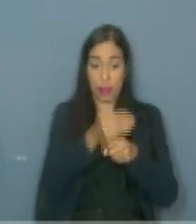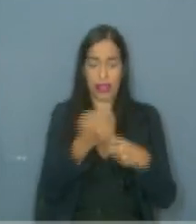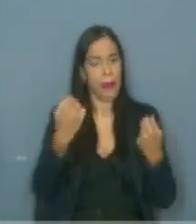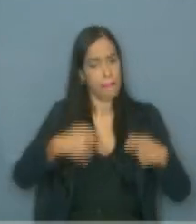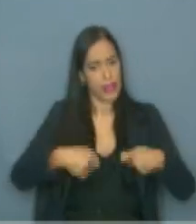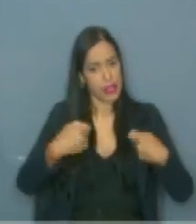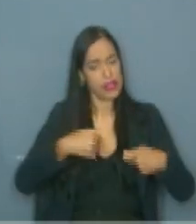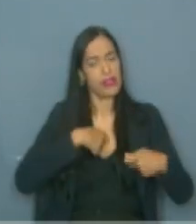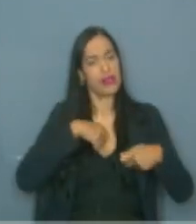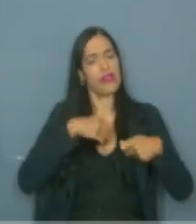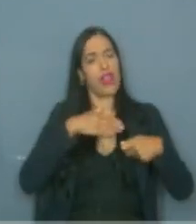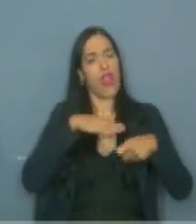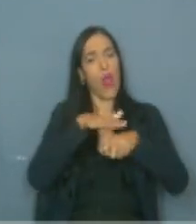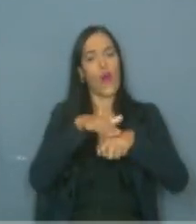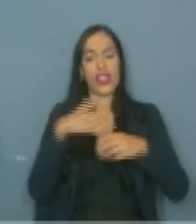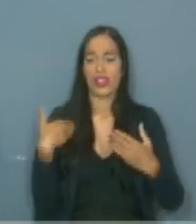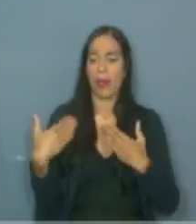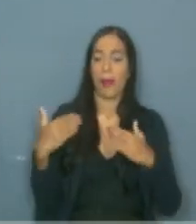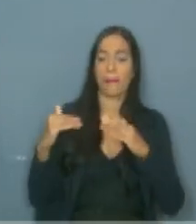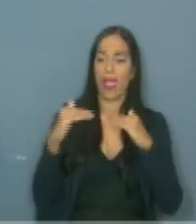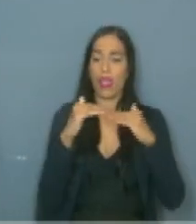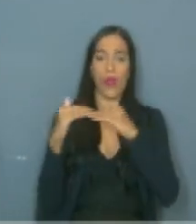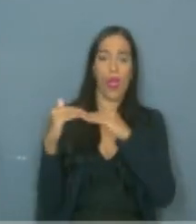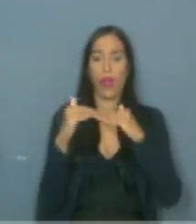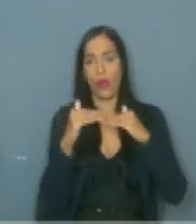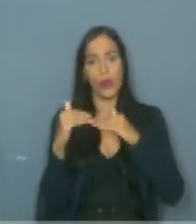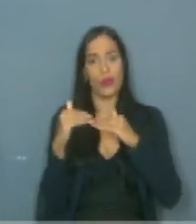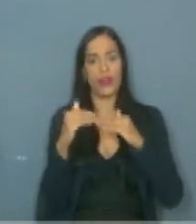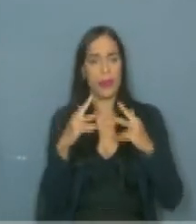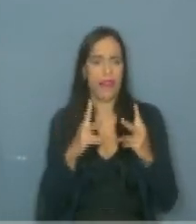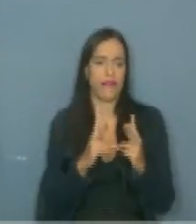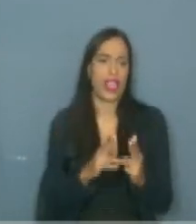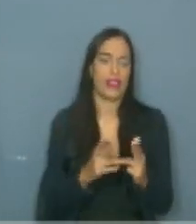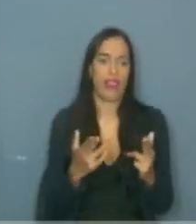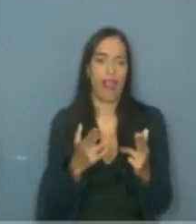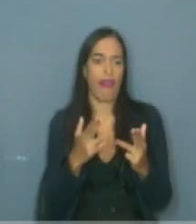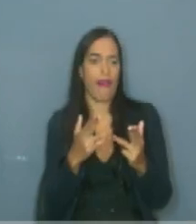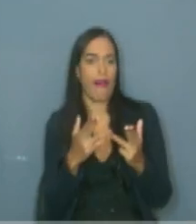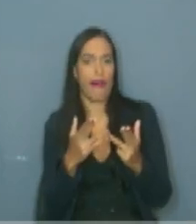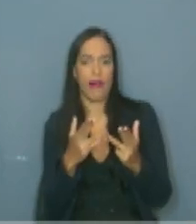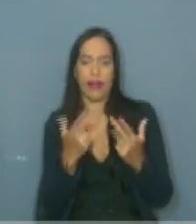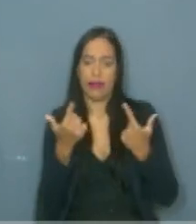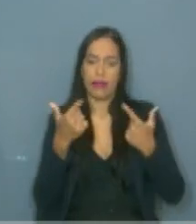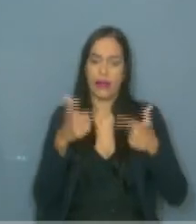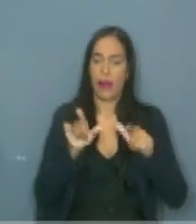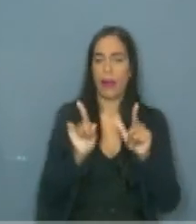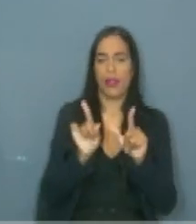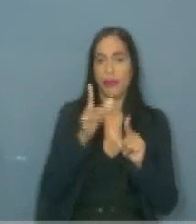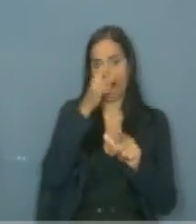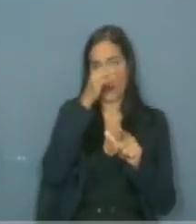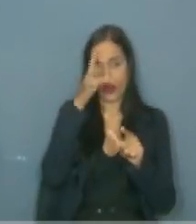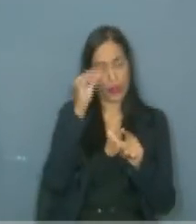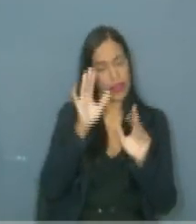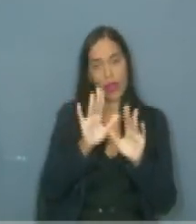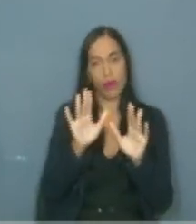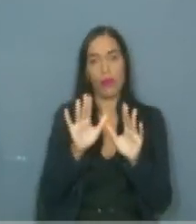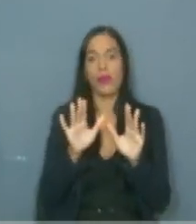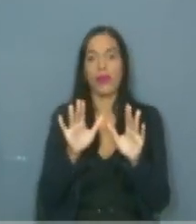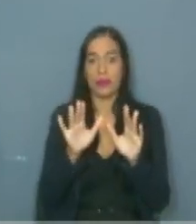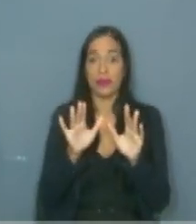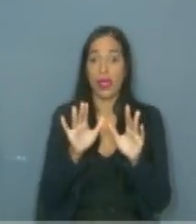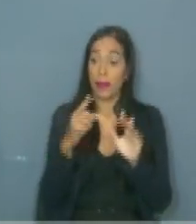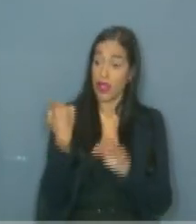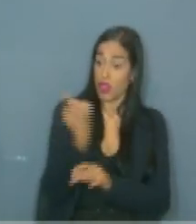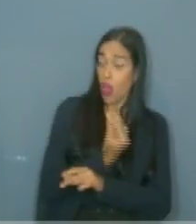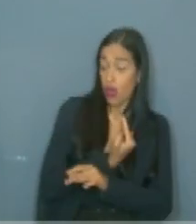para conversar com a prefeitura de igual para igual. Não para vetar, não para atrapalhar o trabalho da prefeitura, mas para se colocar enquanto